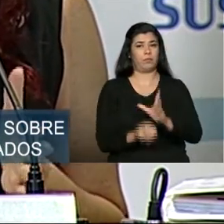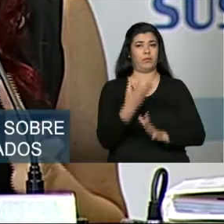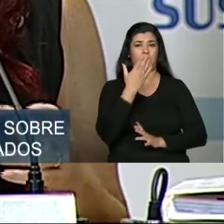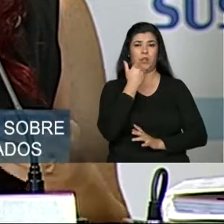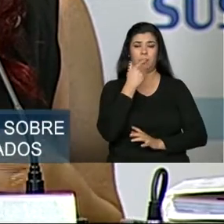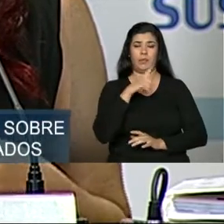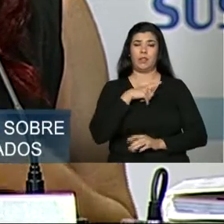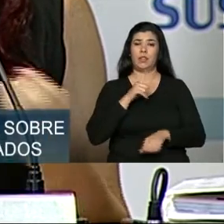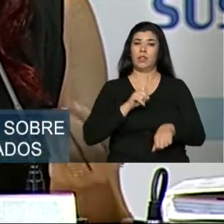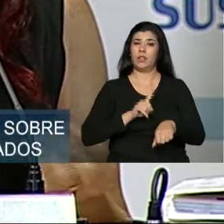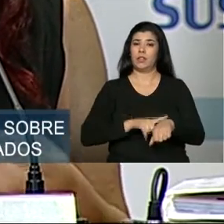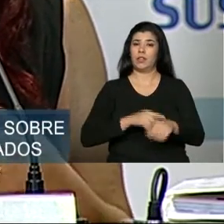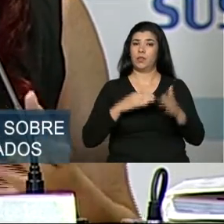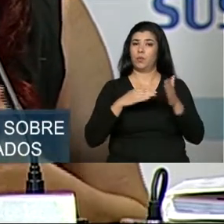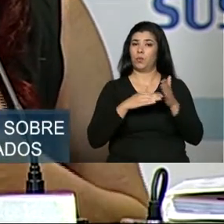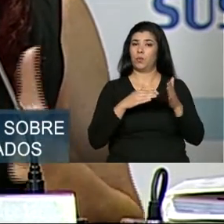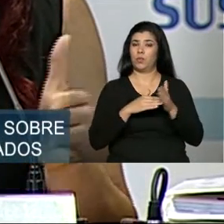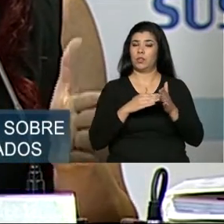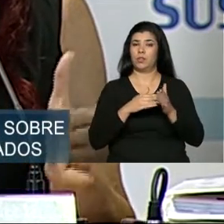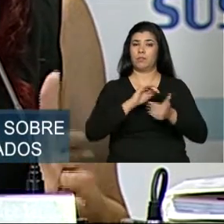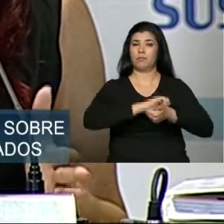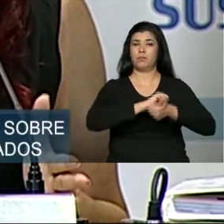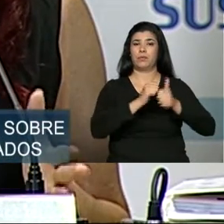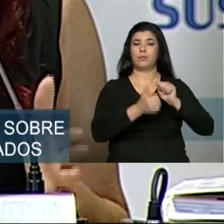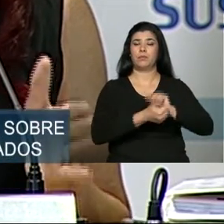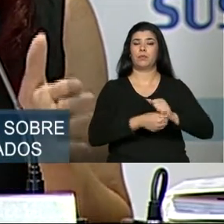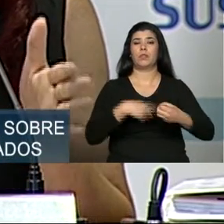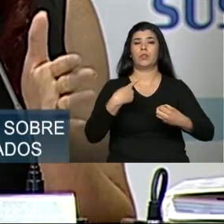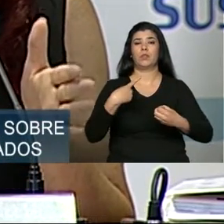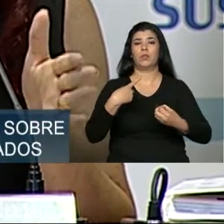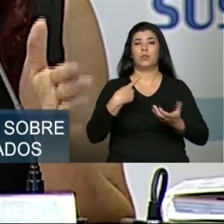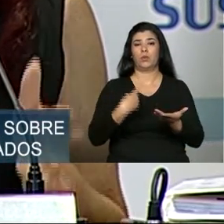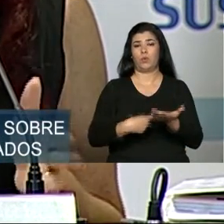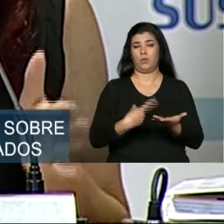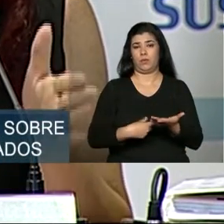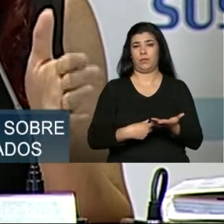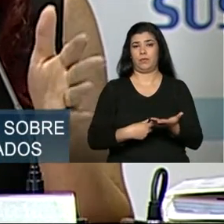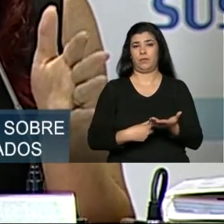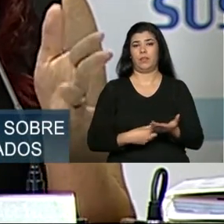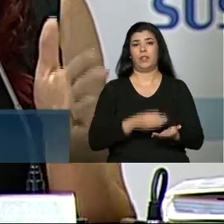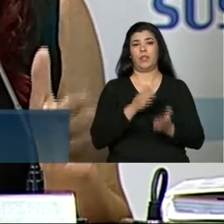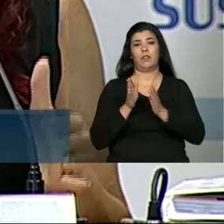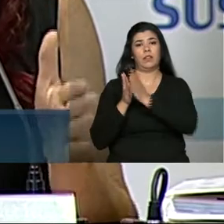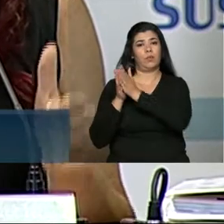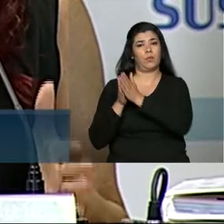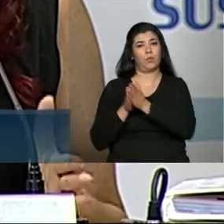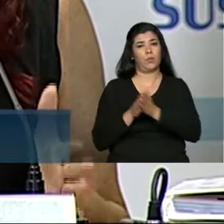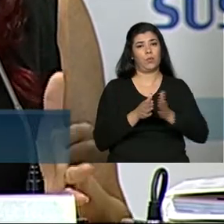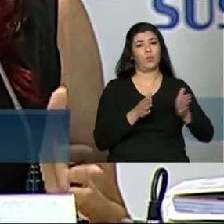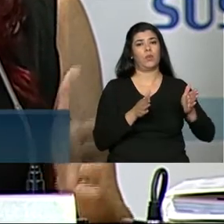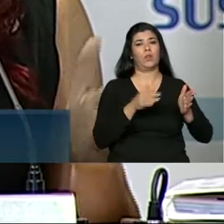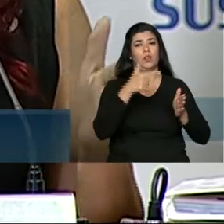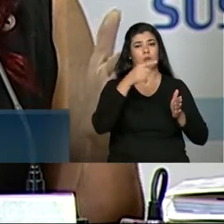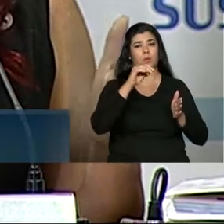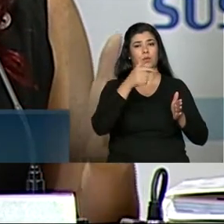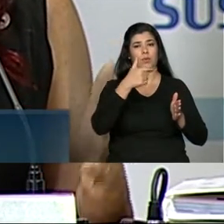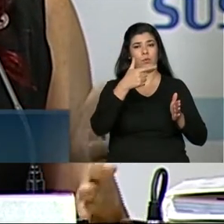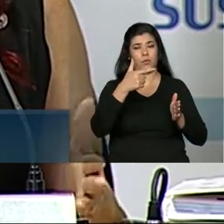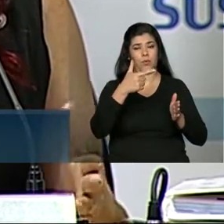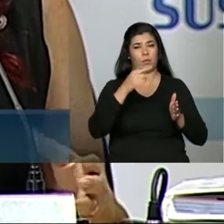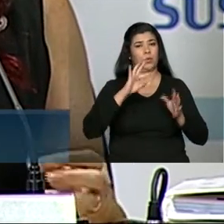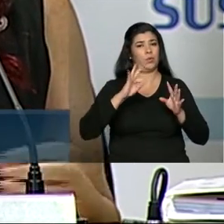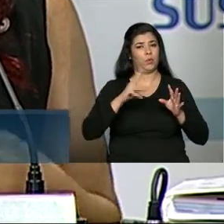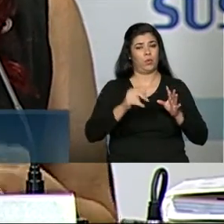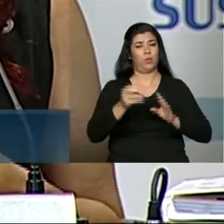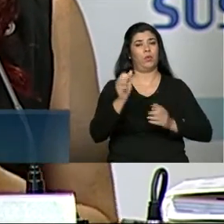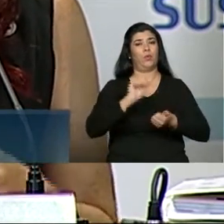se adequarem ao que foi pactuado. Então, nesse caso, elas tiveram um ano de 2012 para